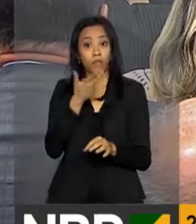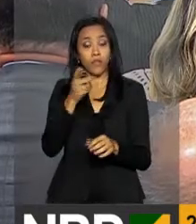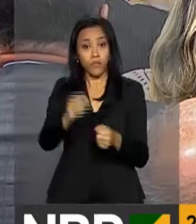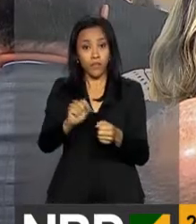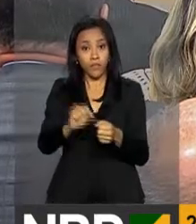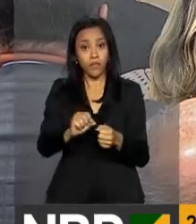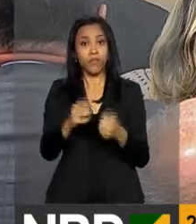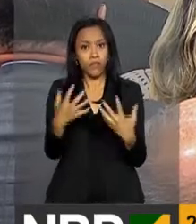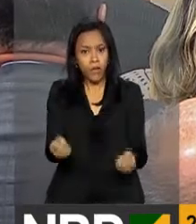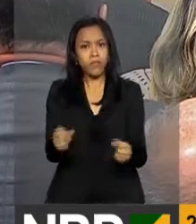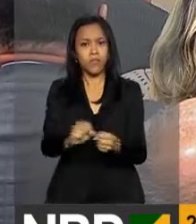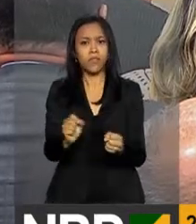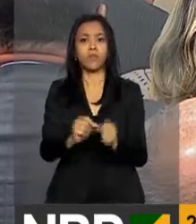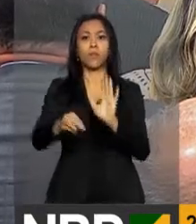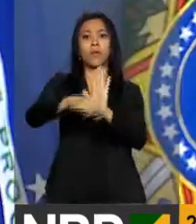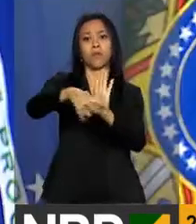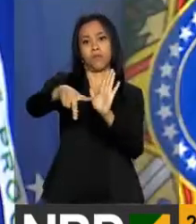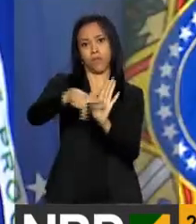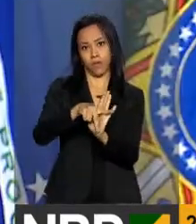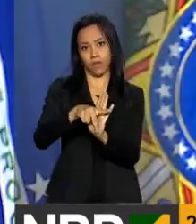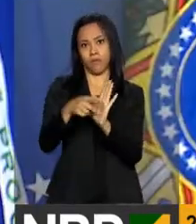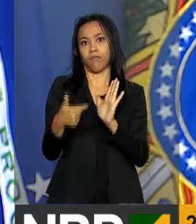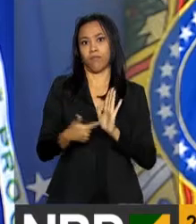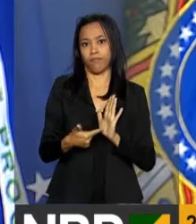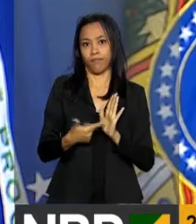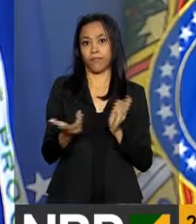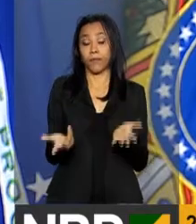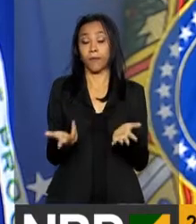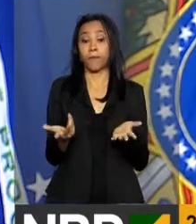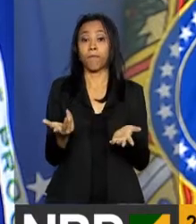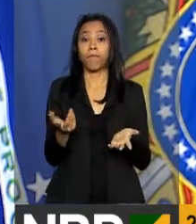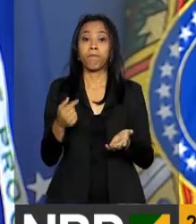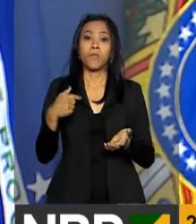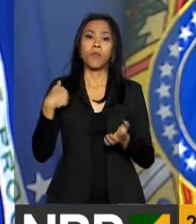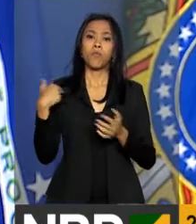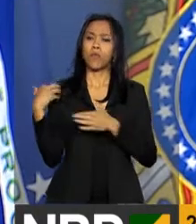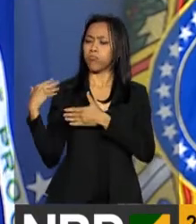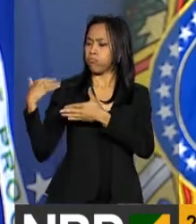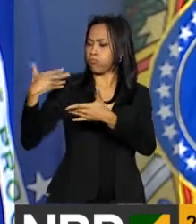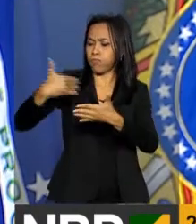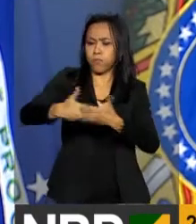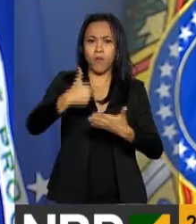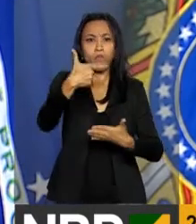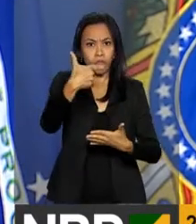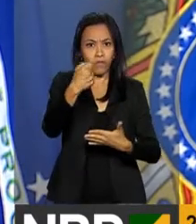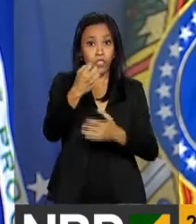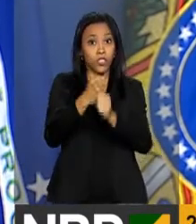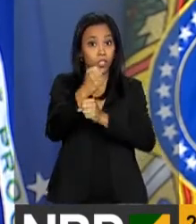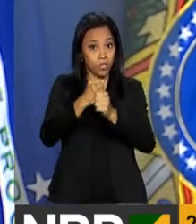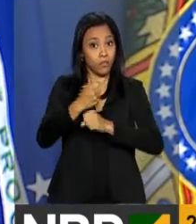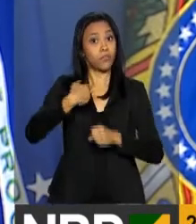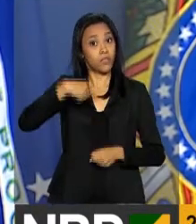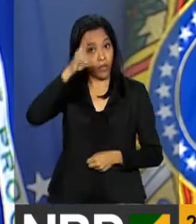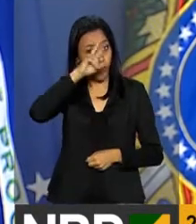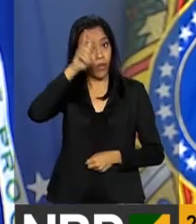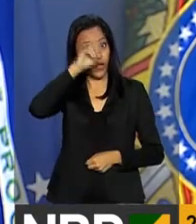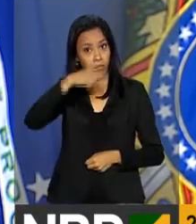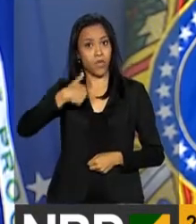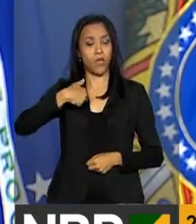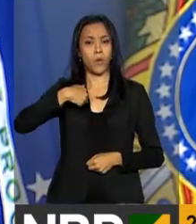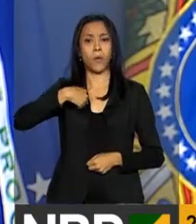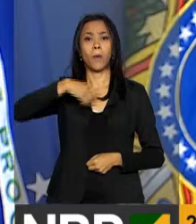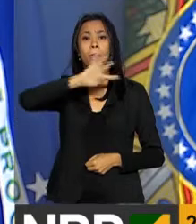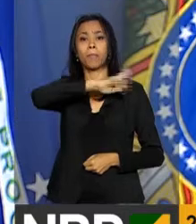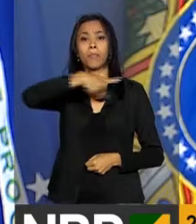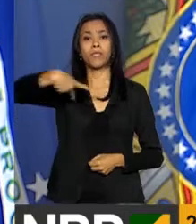por uma razão sgl se lá é que ao longo desses 20 anos eu me recordo fui presidente da câmara pela primeira